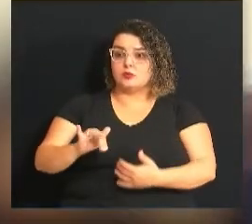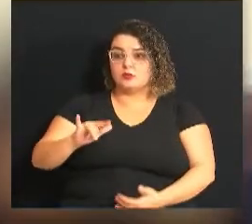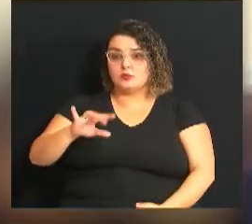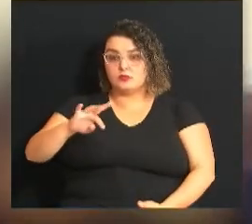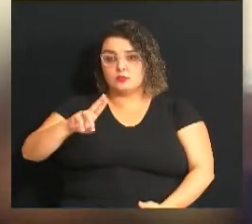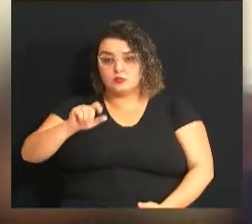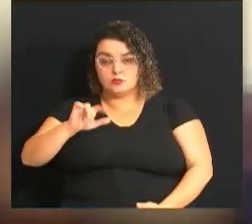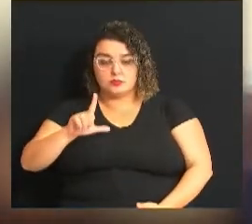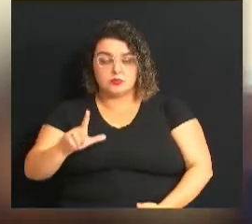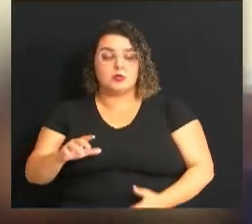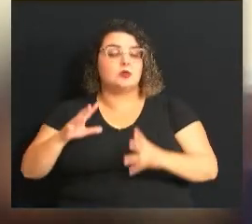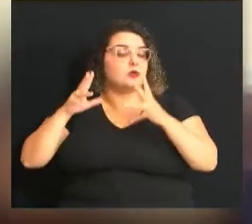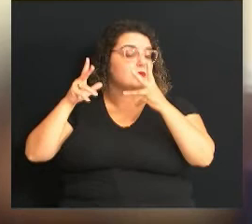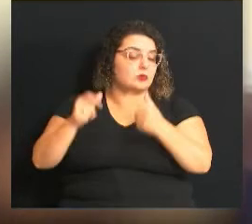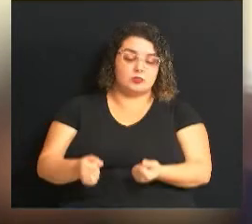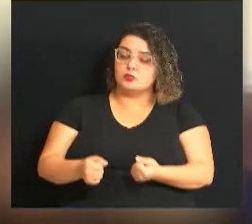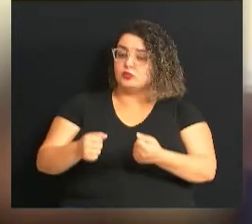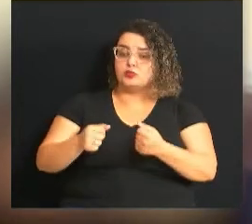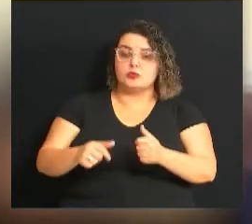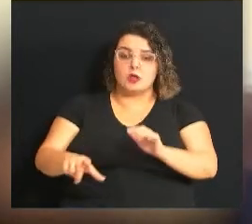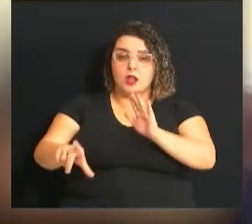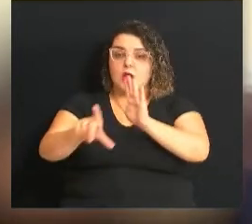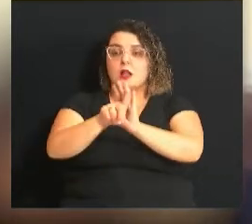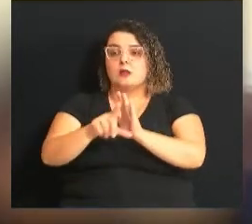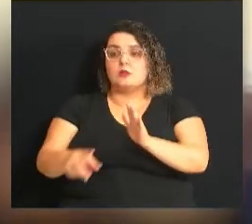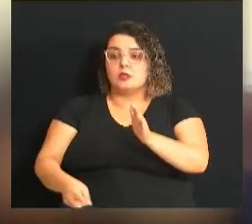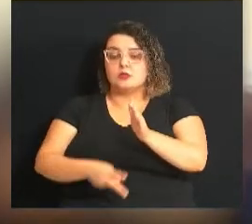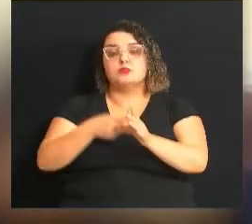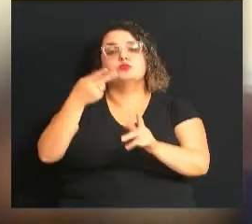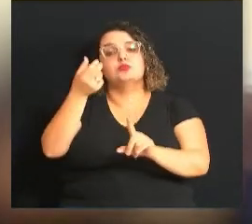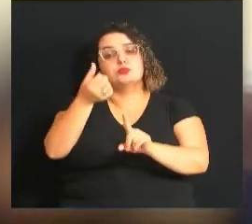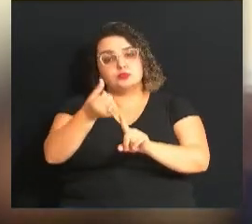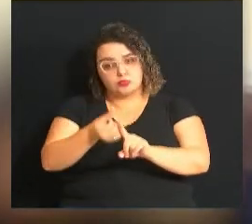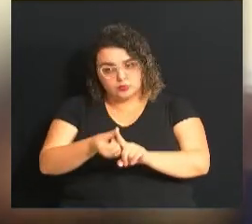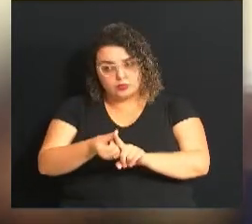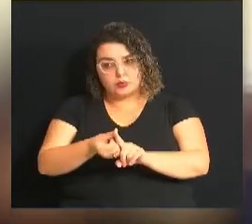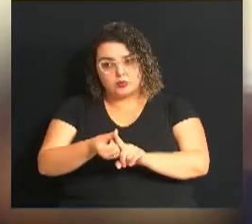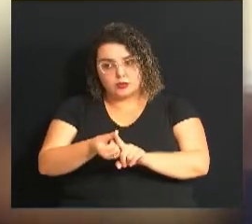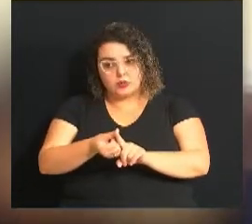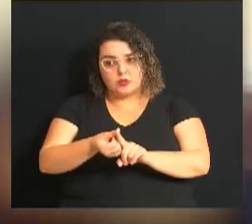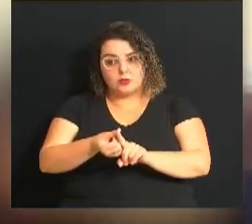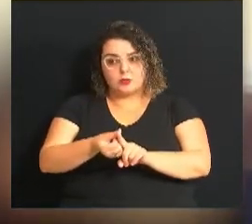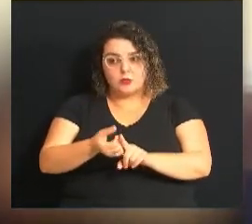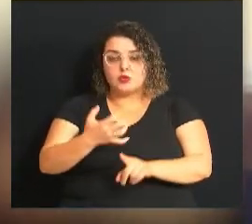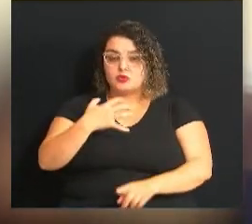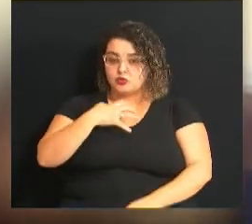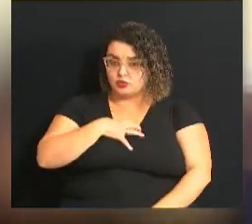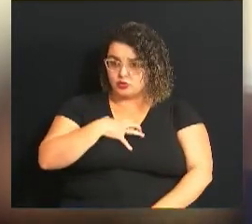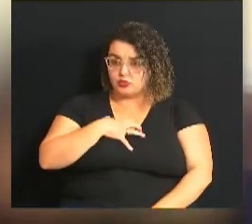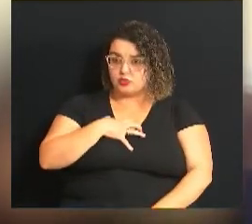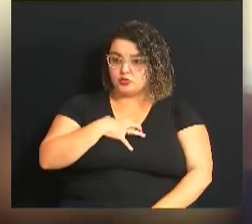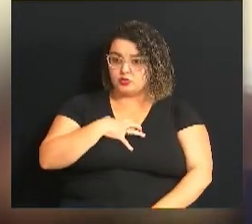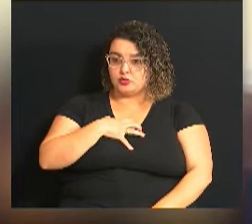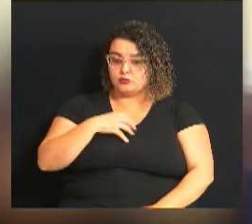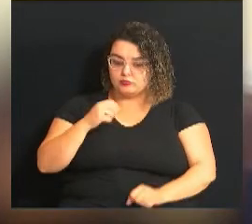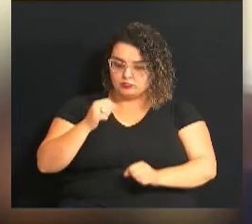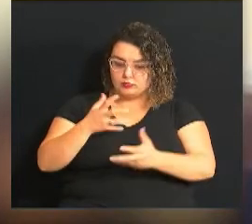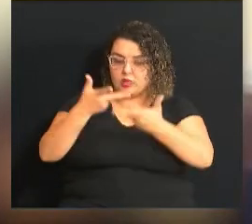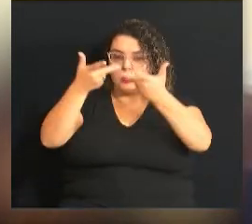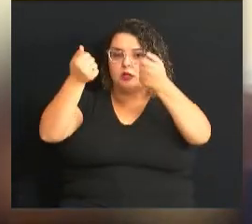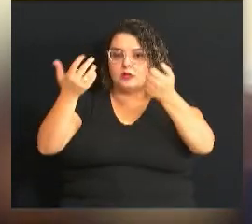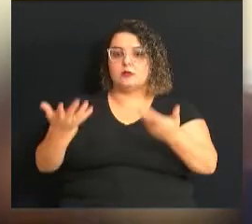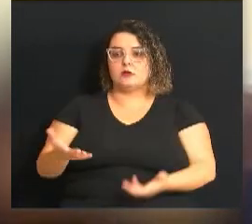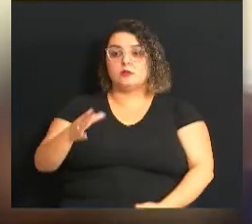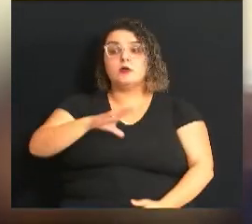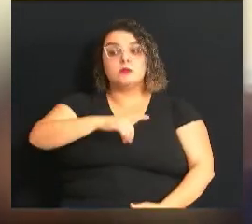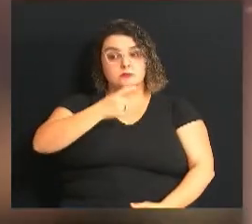para que possamos ter um segundo semestre de forma gloriosa, porque Campinas precisa